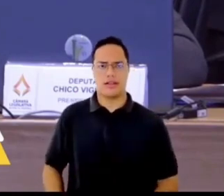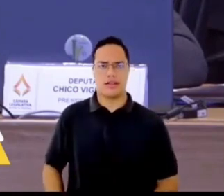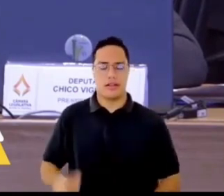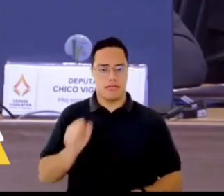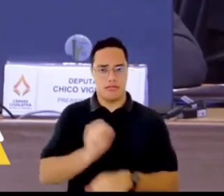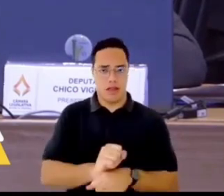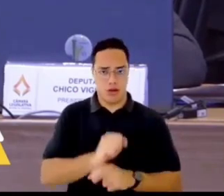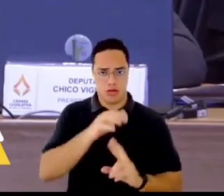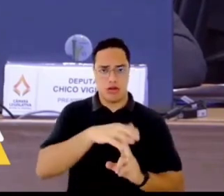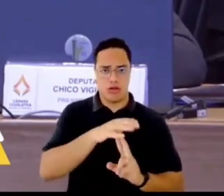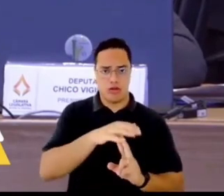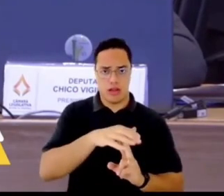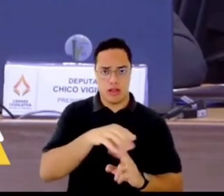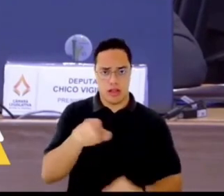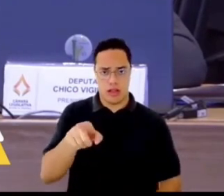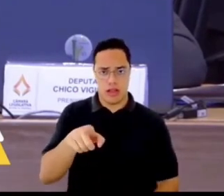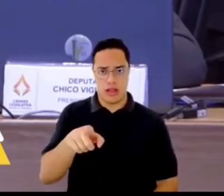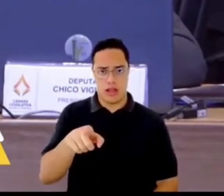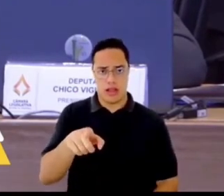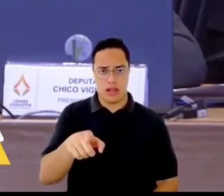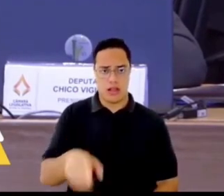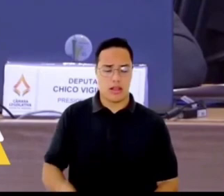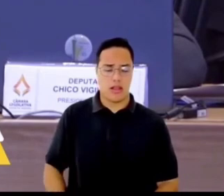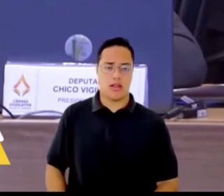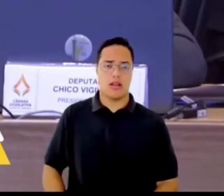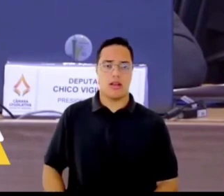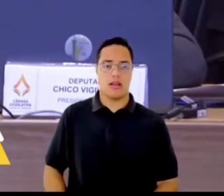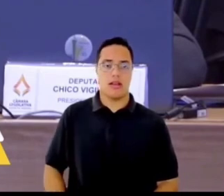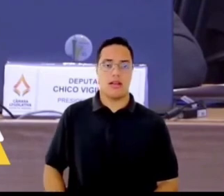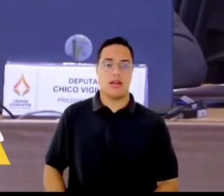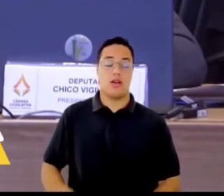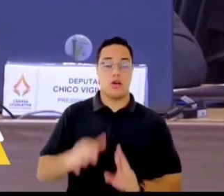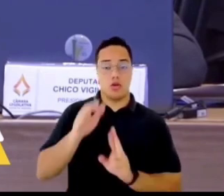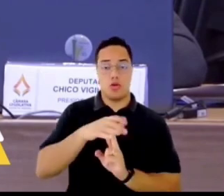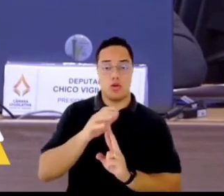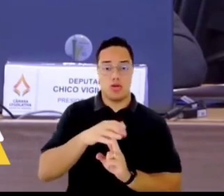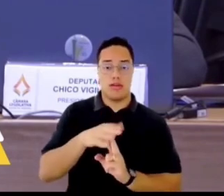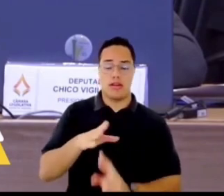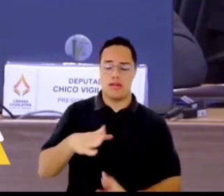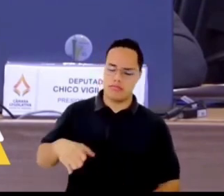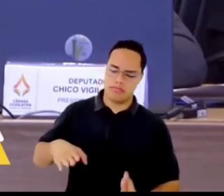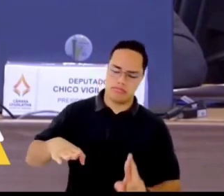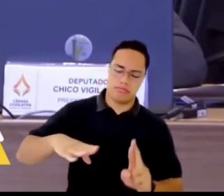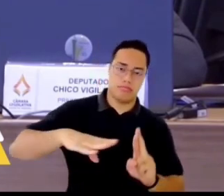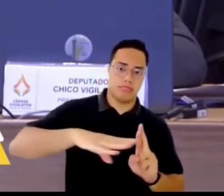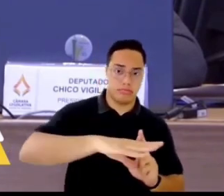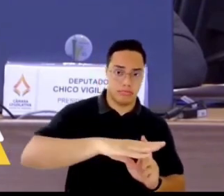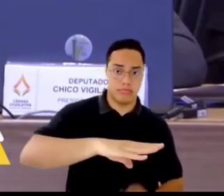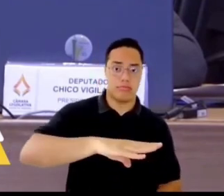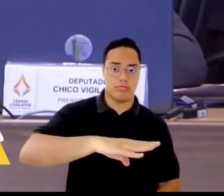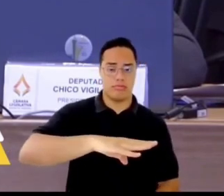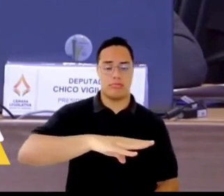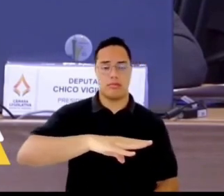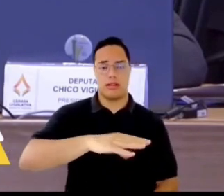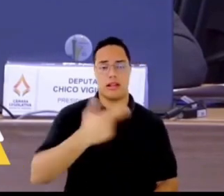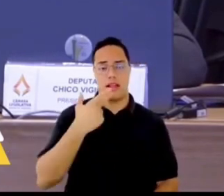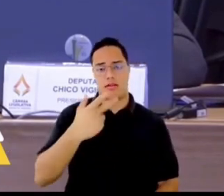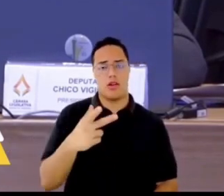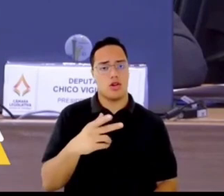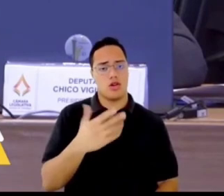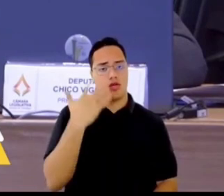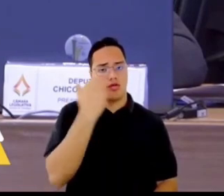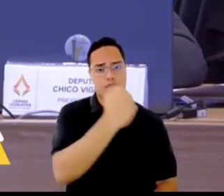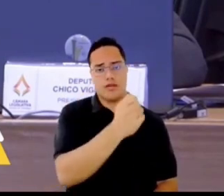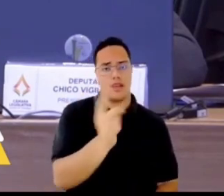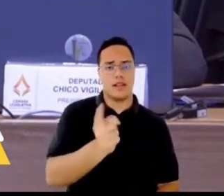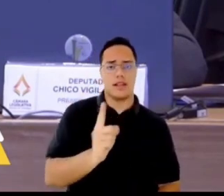A passagem pela rodoviária já foi da primeira ida ao aeroporto, que ele disse que não ia viajar e voltasse,